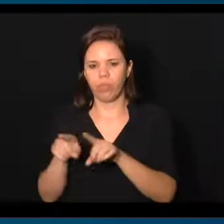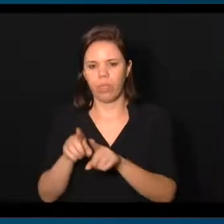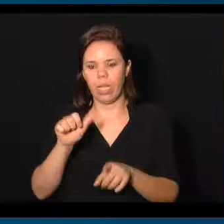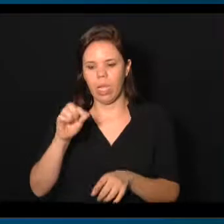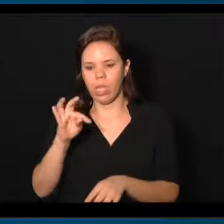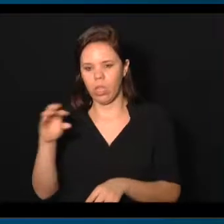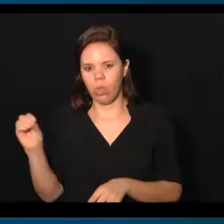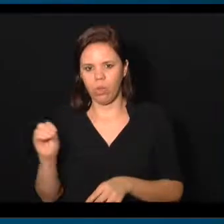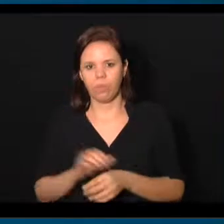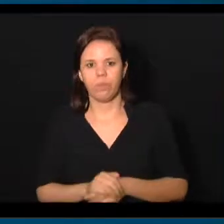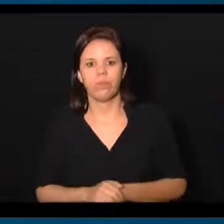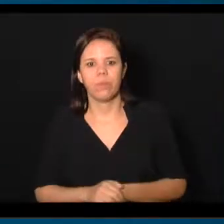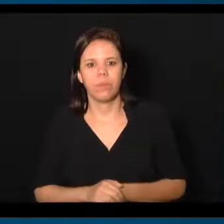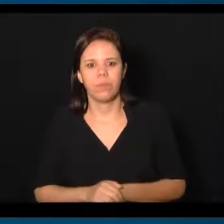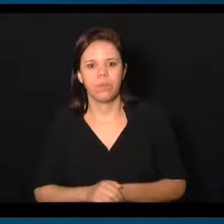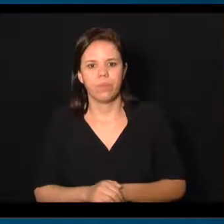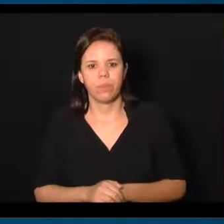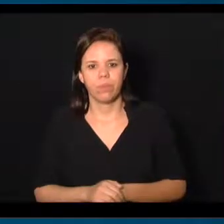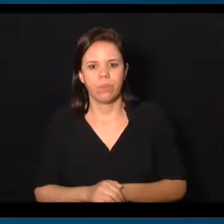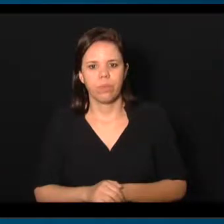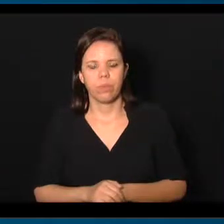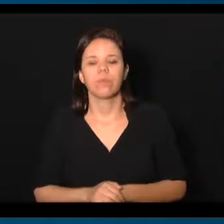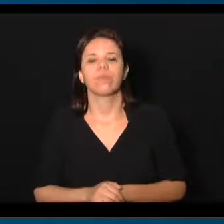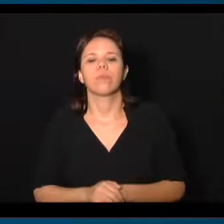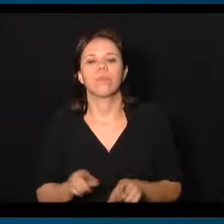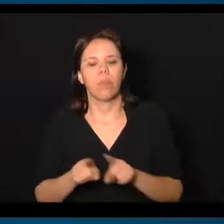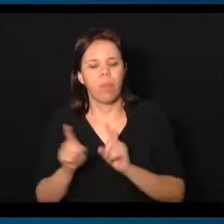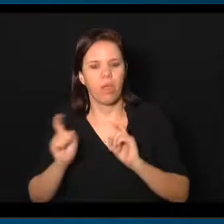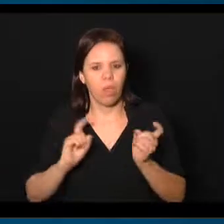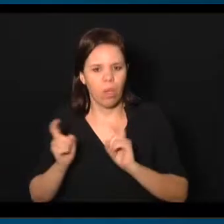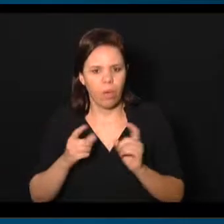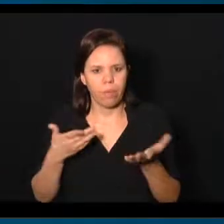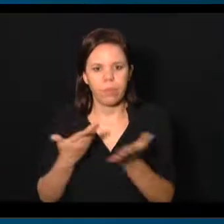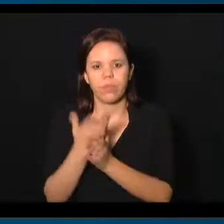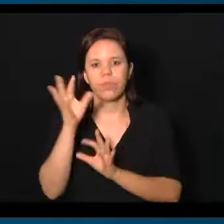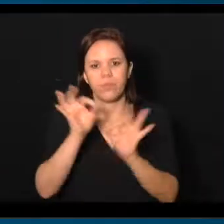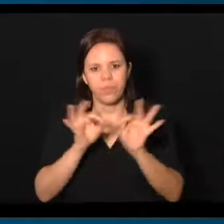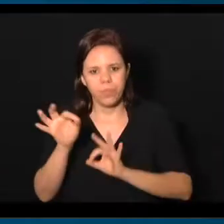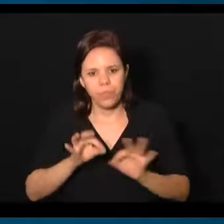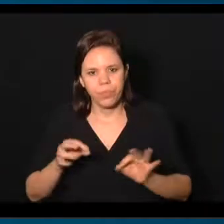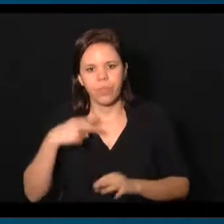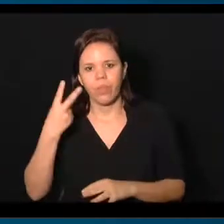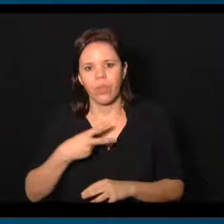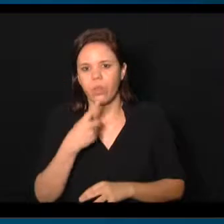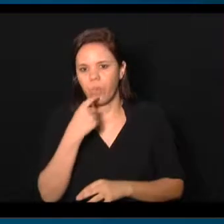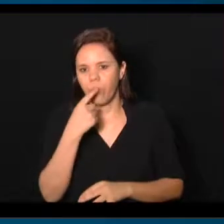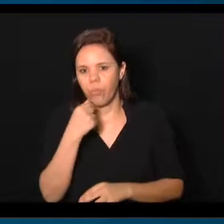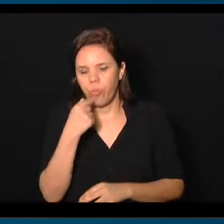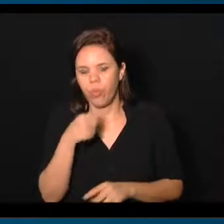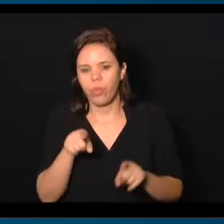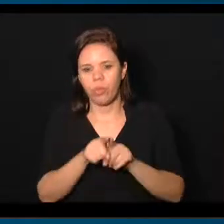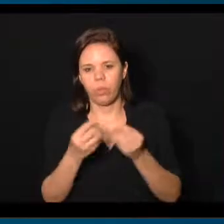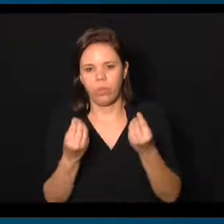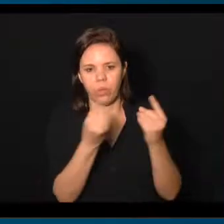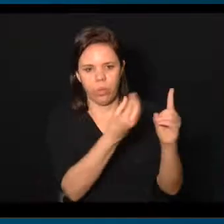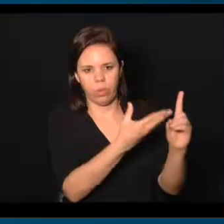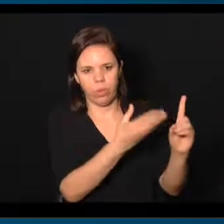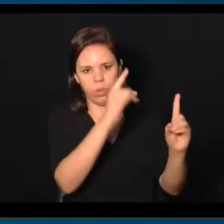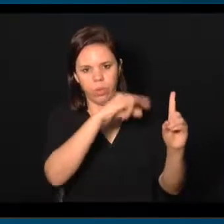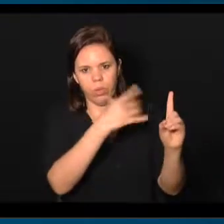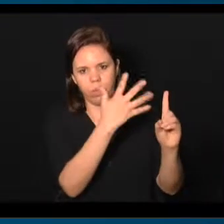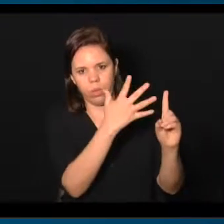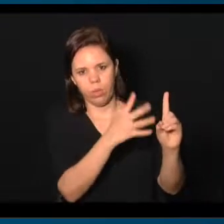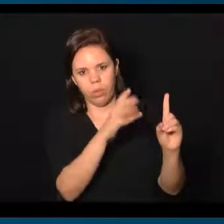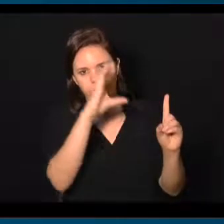José Esquibelski. Em turno único foi aprovado o projeto de autoria do vereador Gilberto Vermelho, que concede o título de cidadão